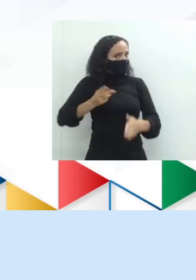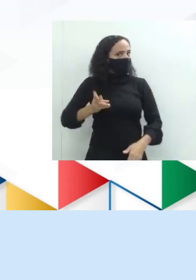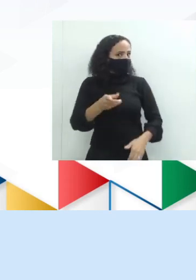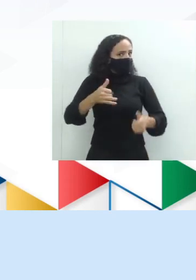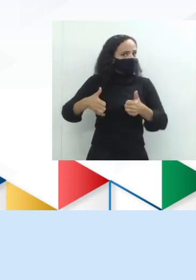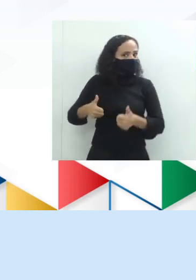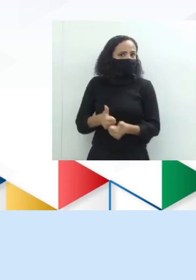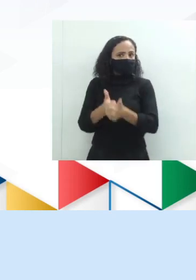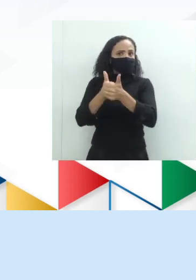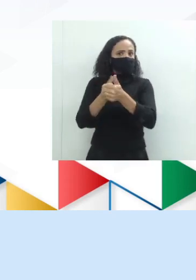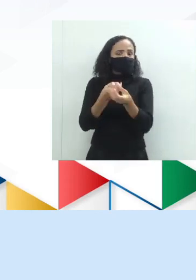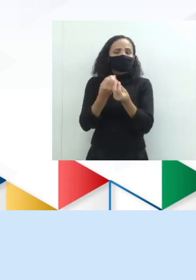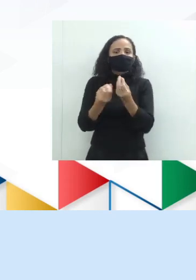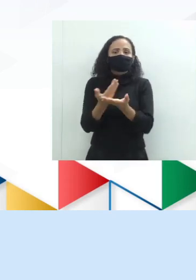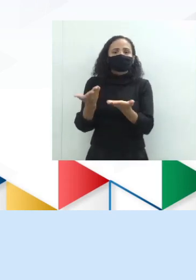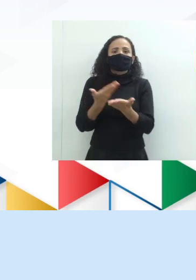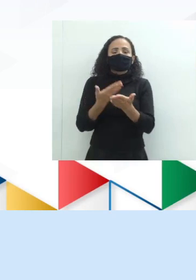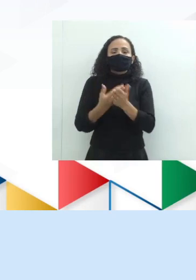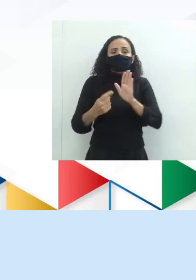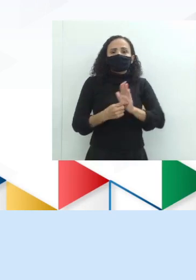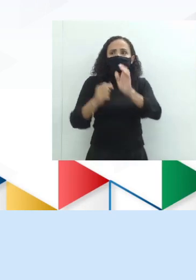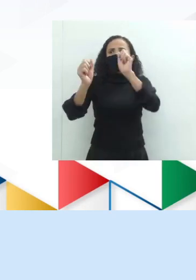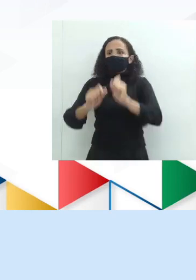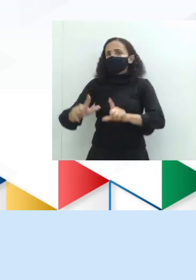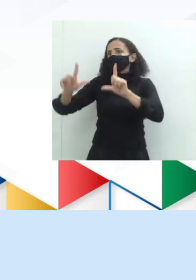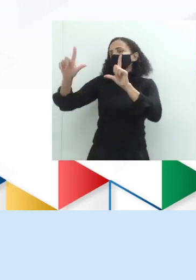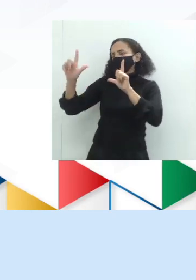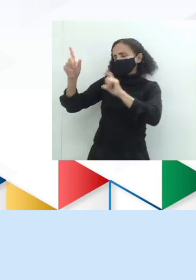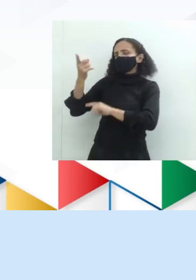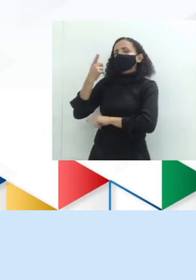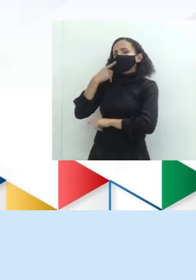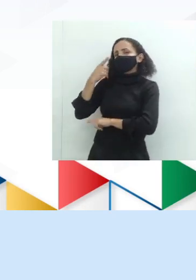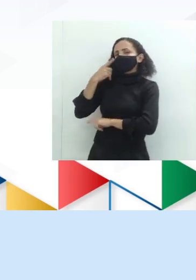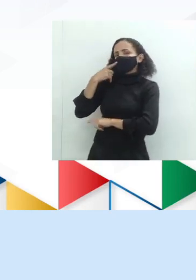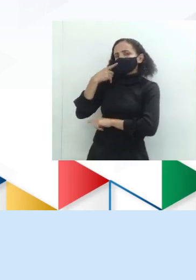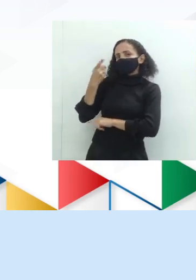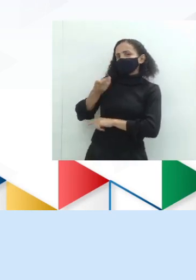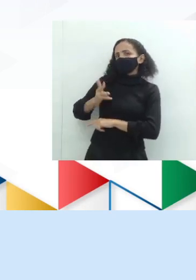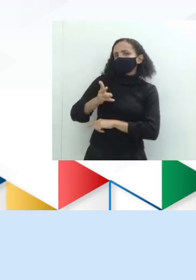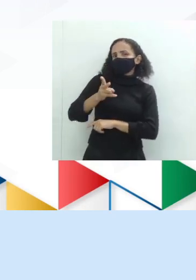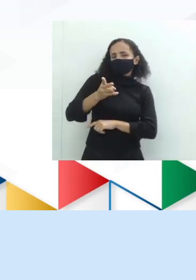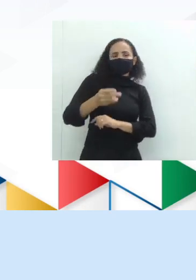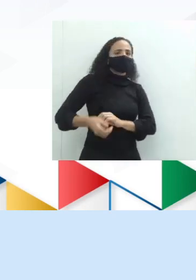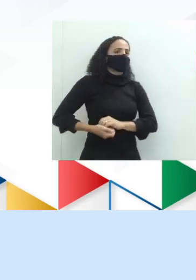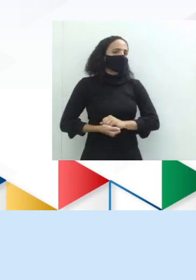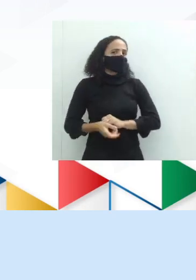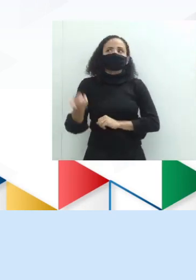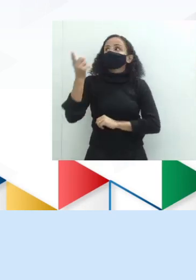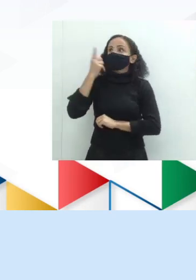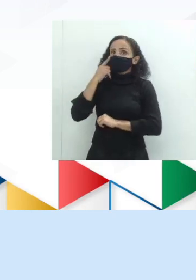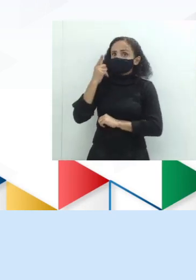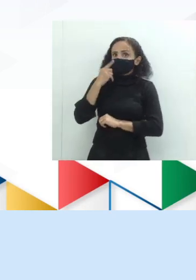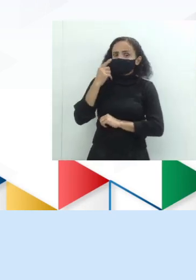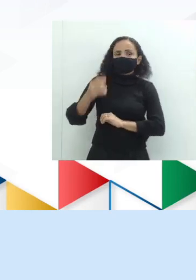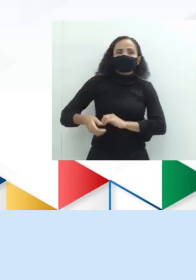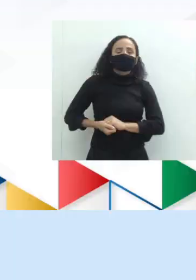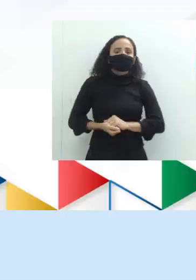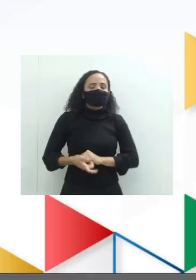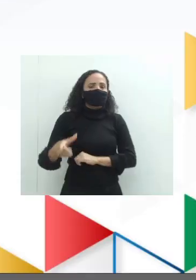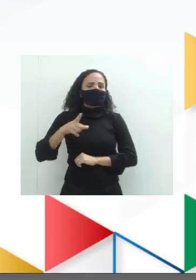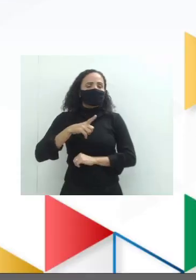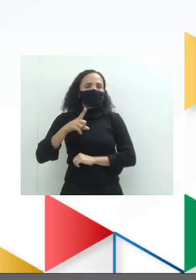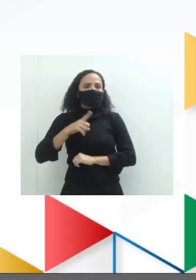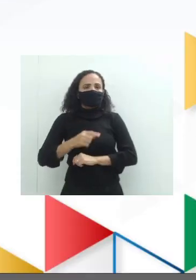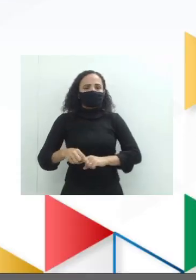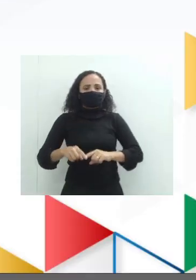comigo agora, porque ela vai mostrar o slide para vocês, para a gente poder adiantar, tá bom? Ó, presta bem atenção. Eu tenho agora